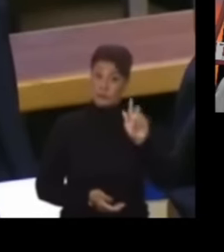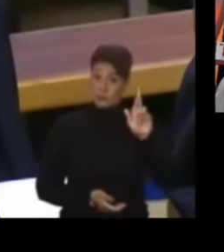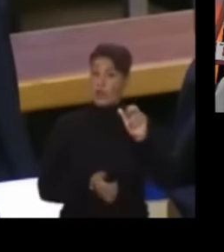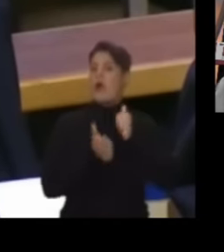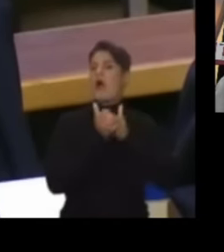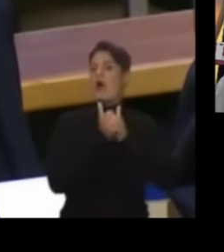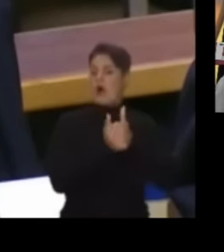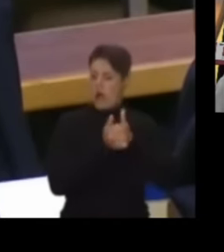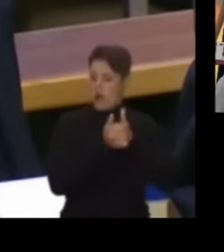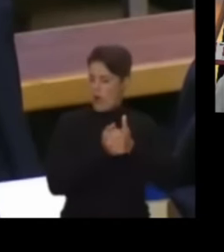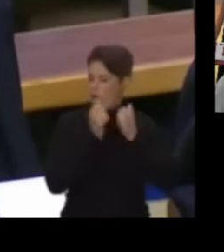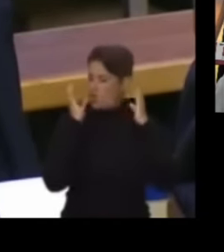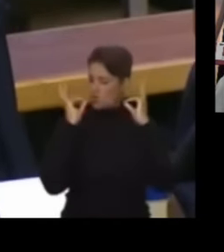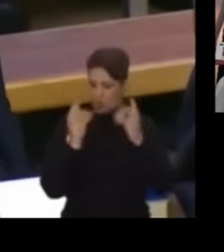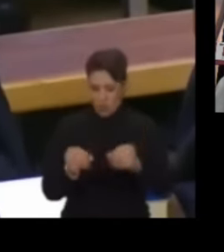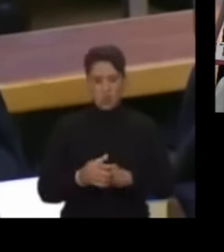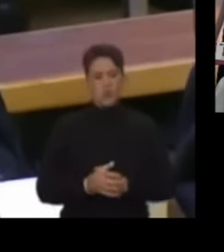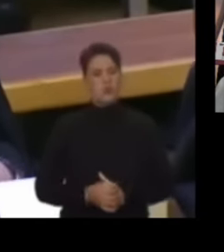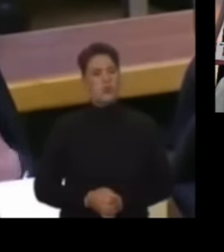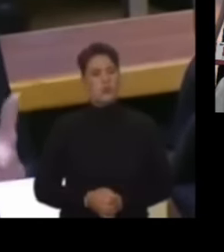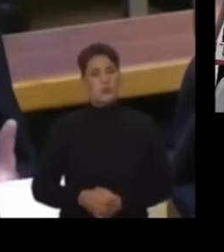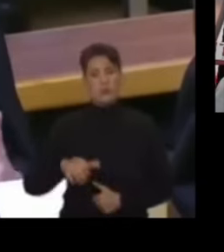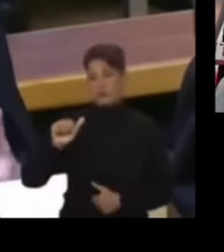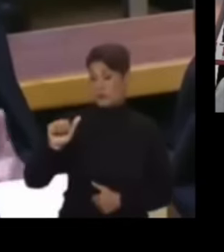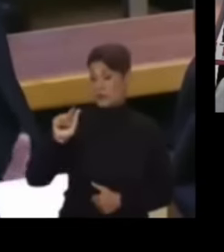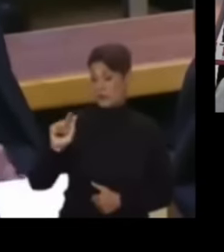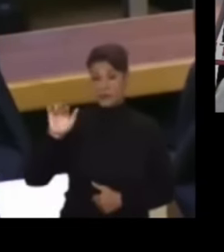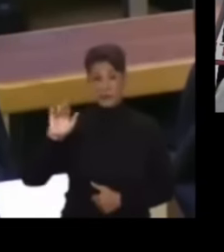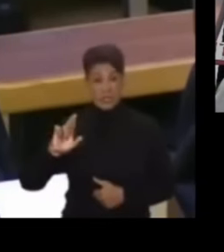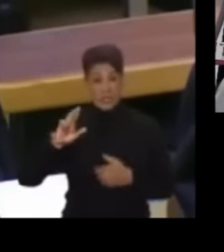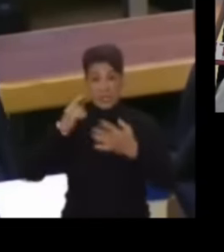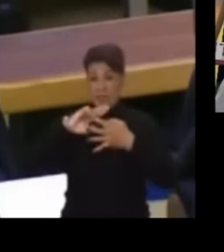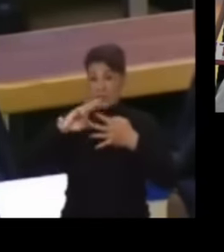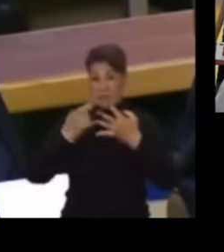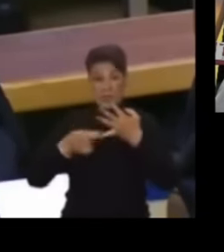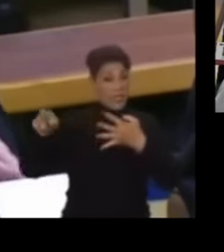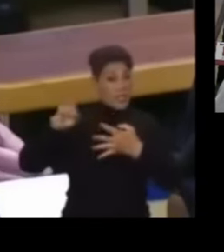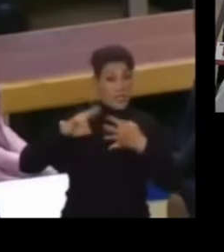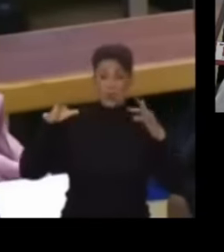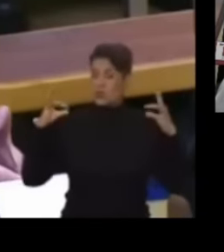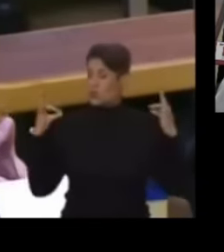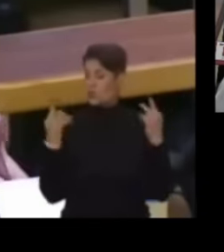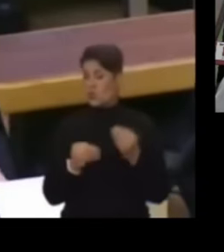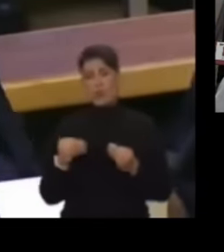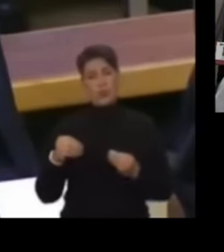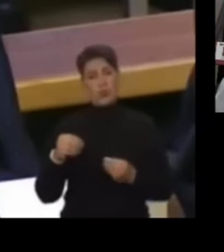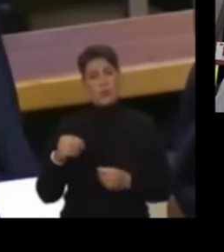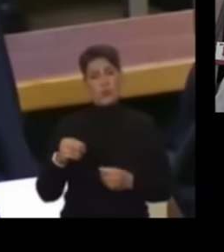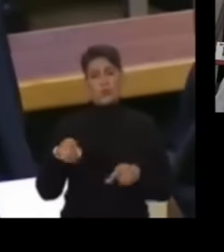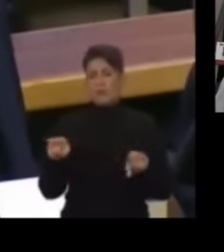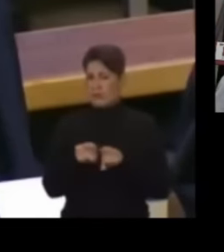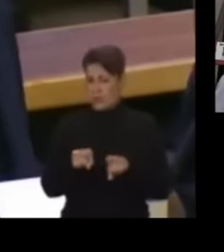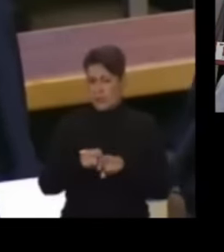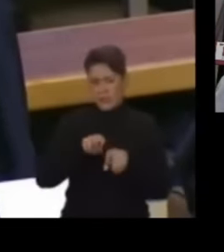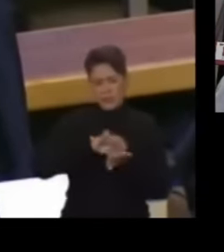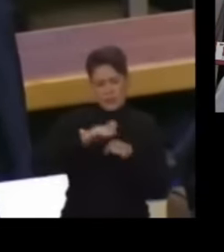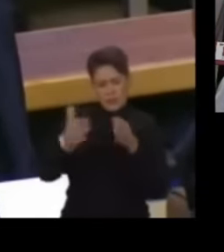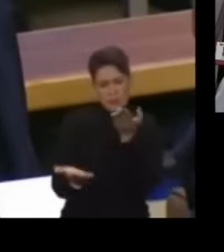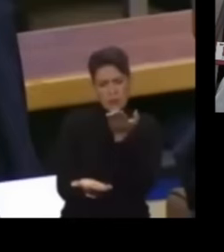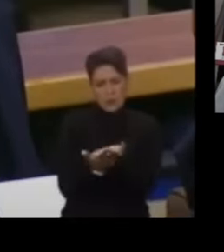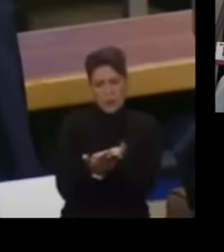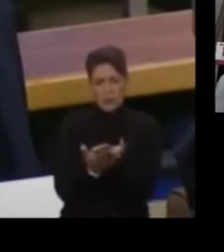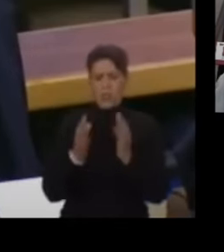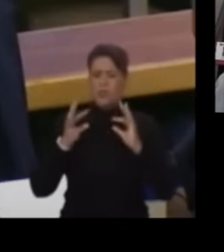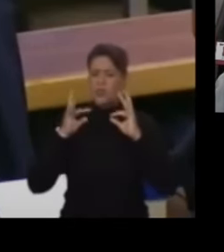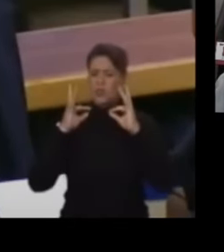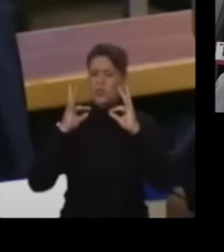Acompanhando. E mentira. Todos os recursos contra tá as mentindo. Inclusive de juntada desses relatórios, todos